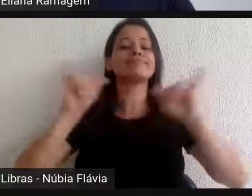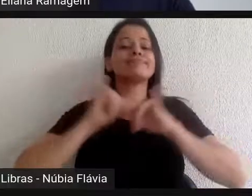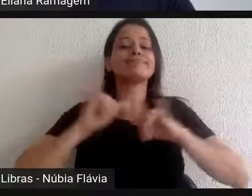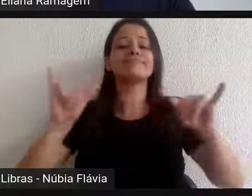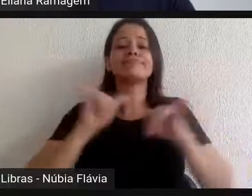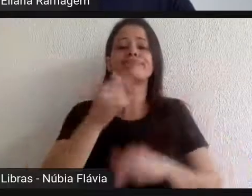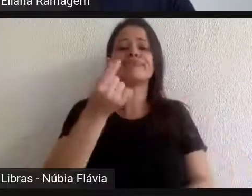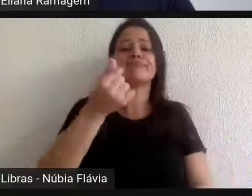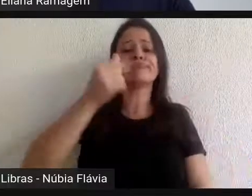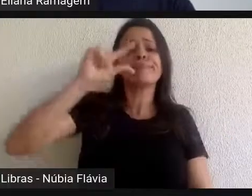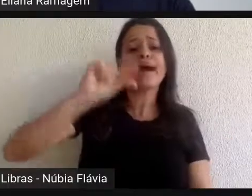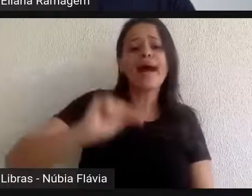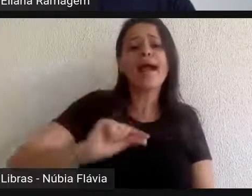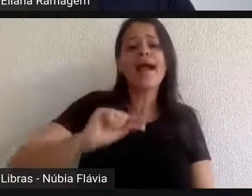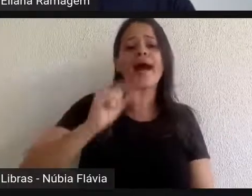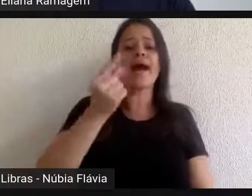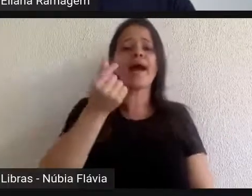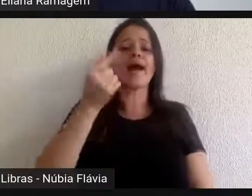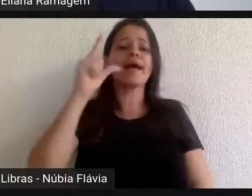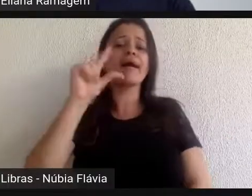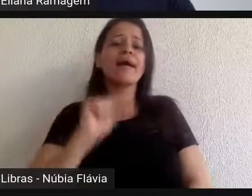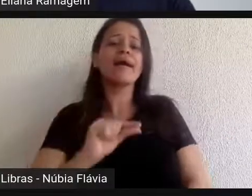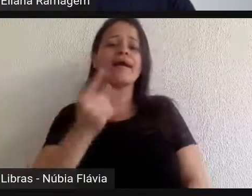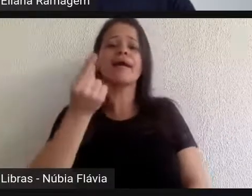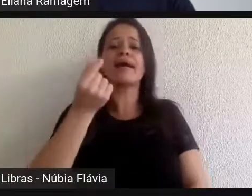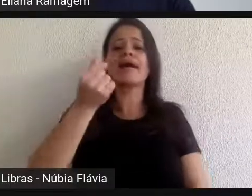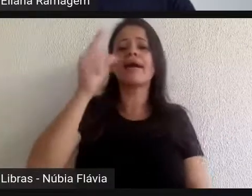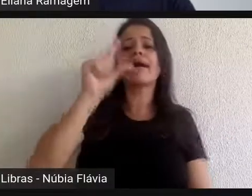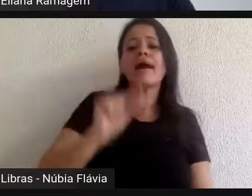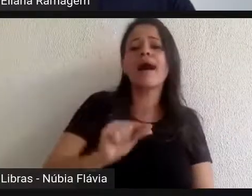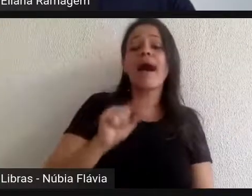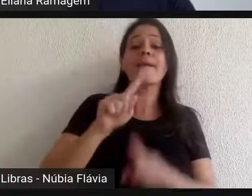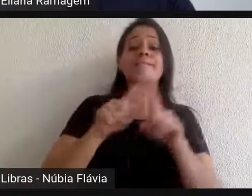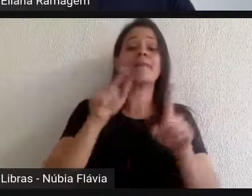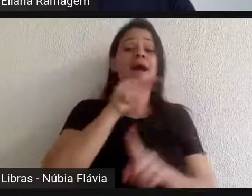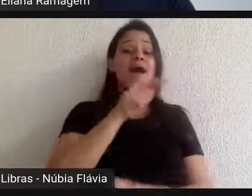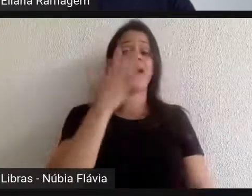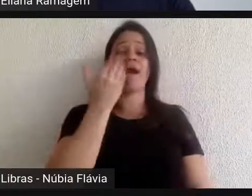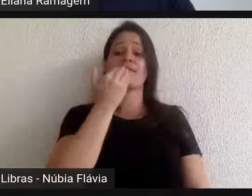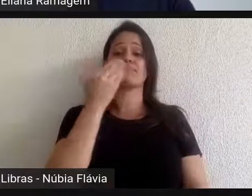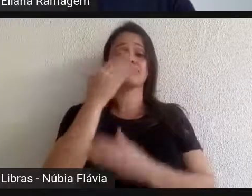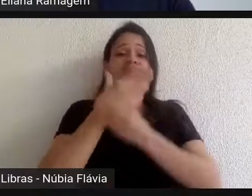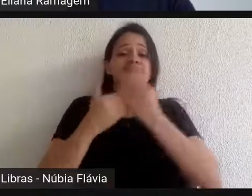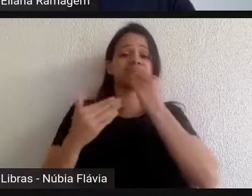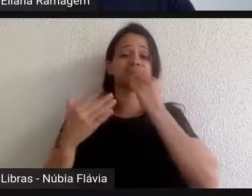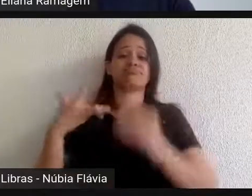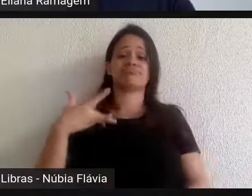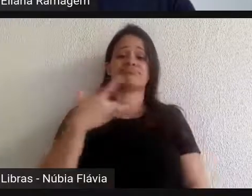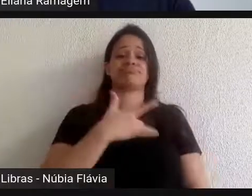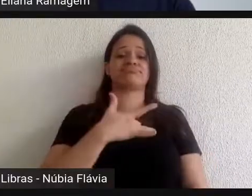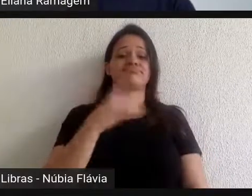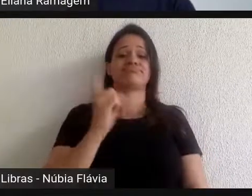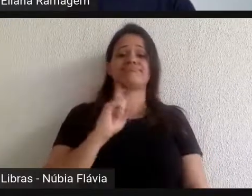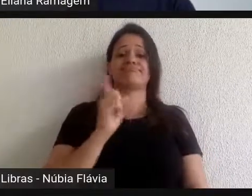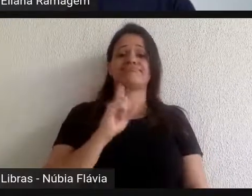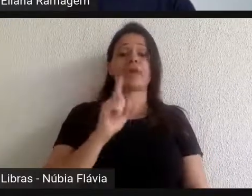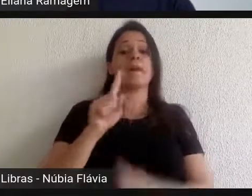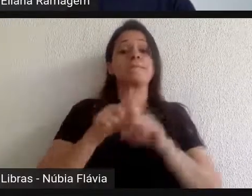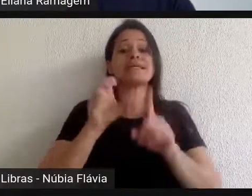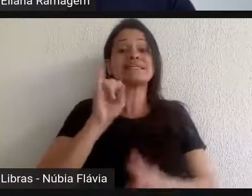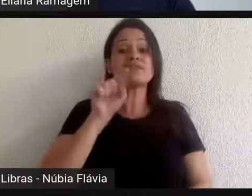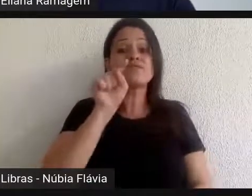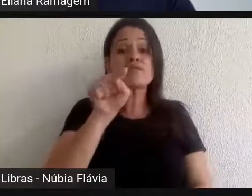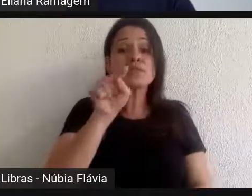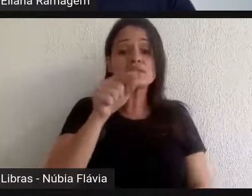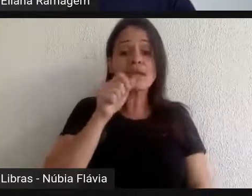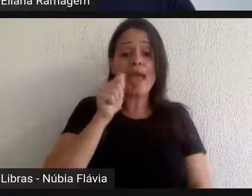entra a questão do marketing, a questão econômica, direcionando as nossas escolhas alimentares. Por quê? Às vezes eu estou disposto